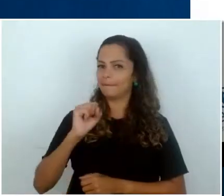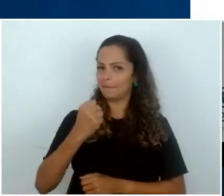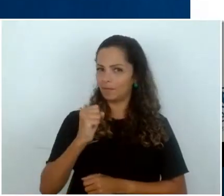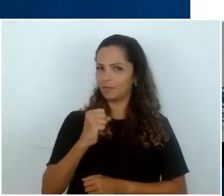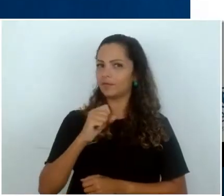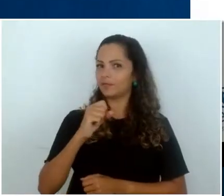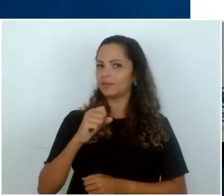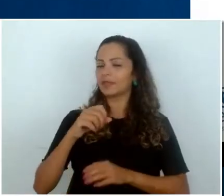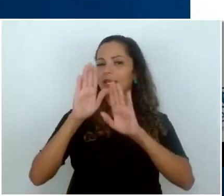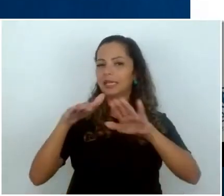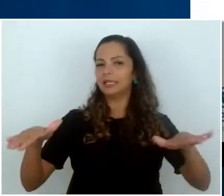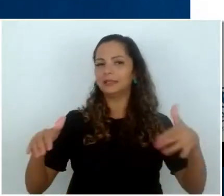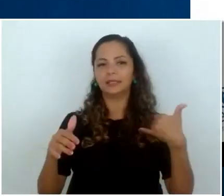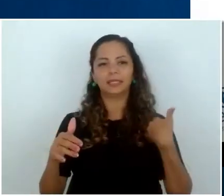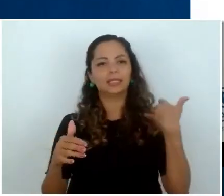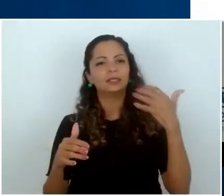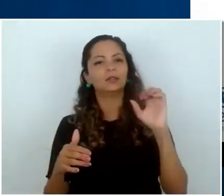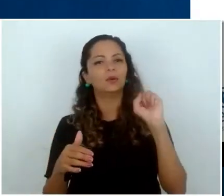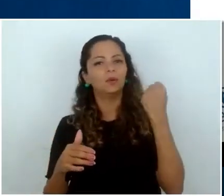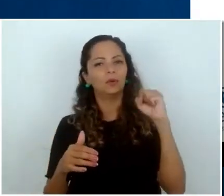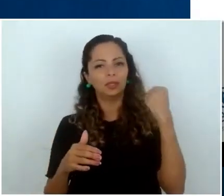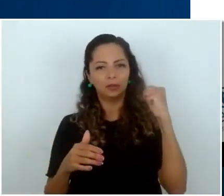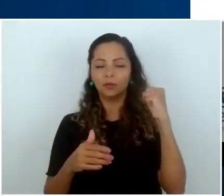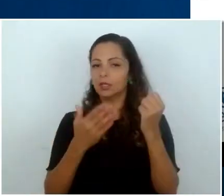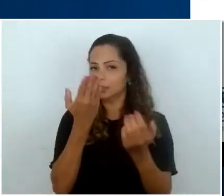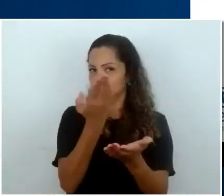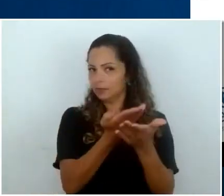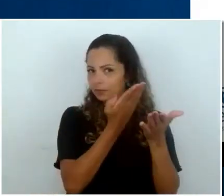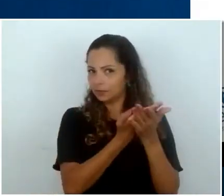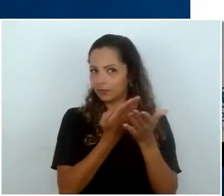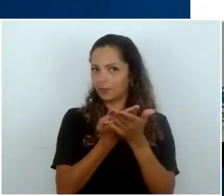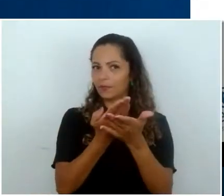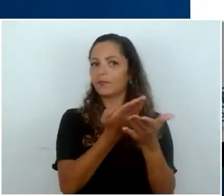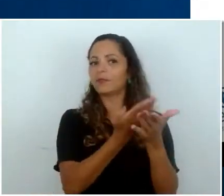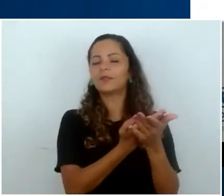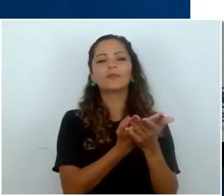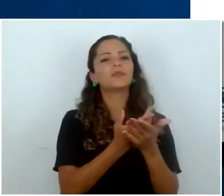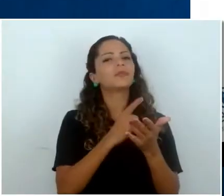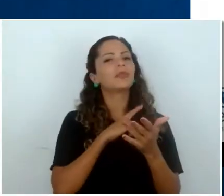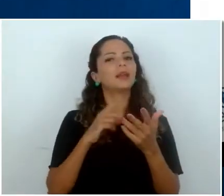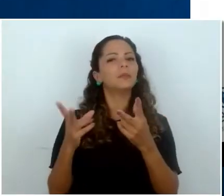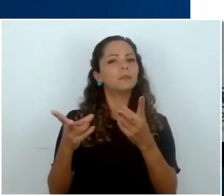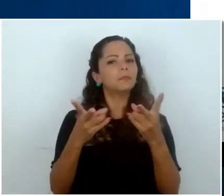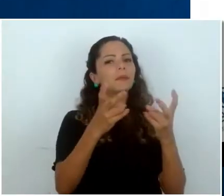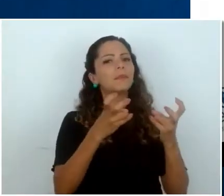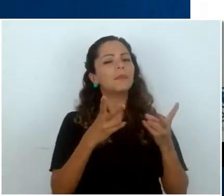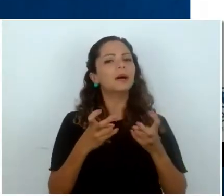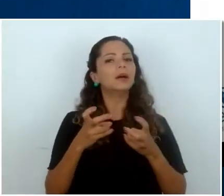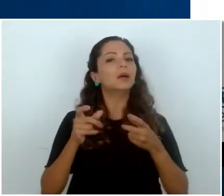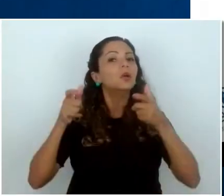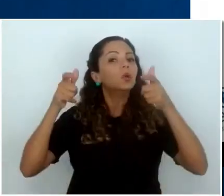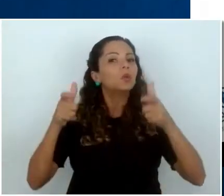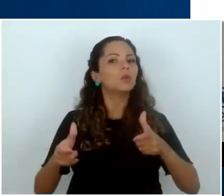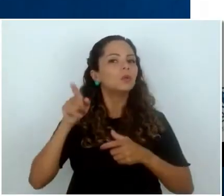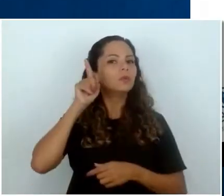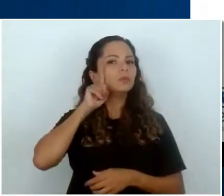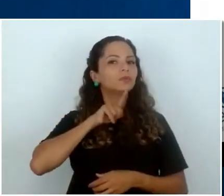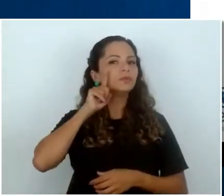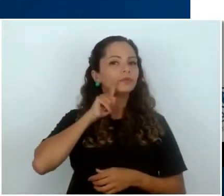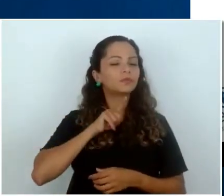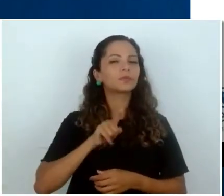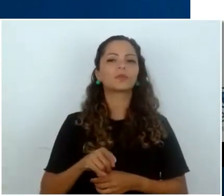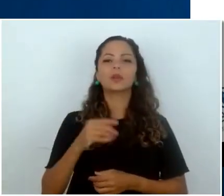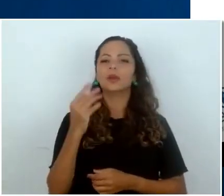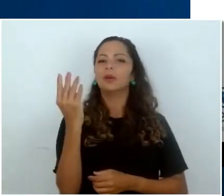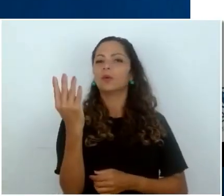8 anos de idade na escola. Se chegou a uma prevalência nos Estados Unidos de 1 para